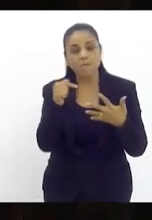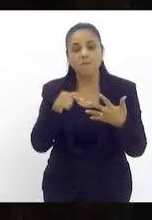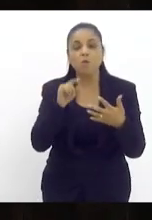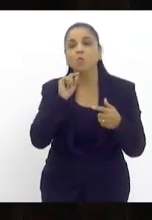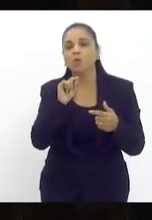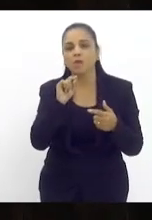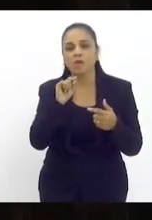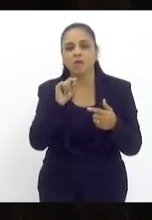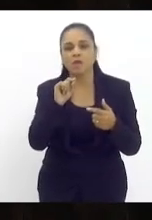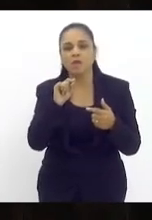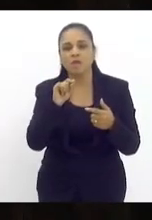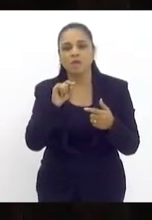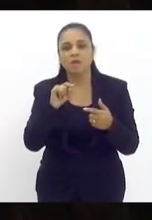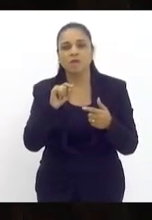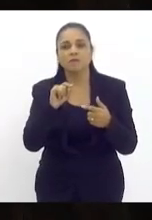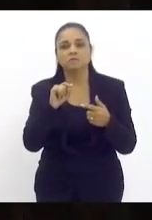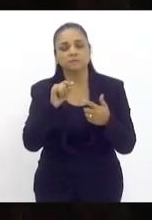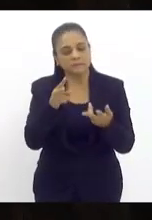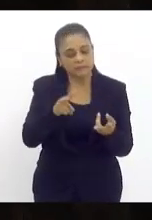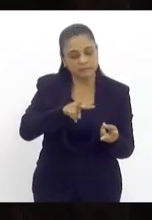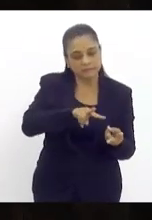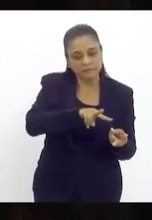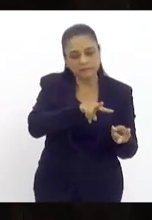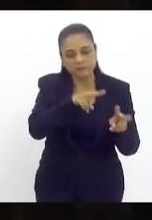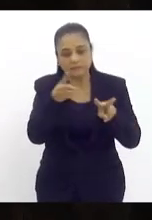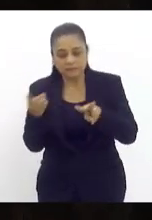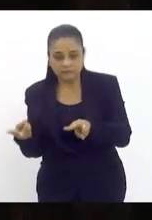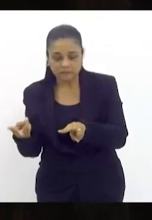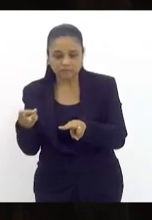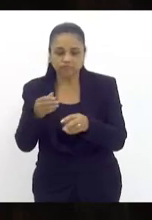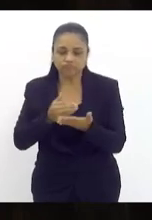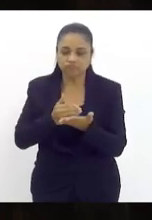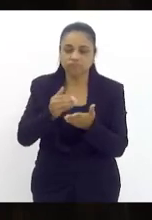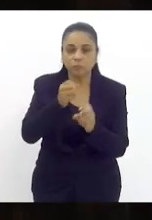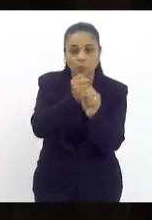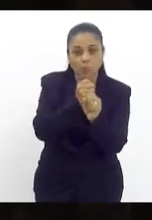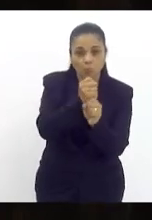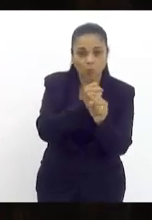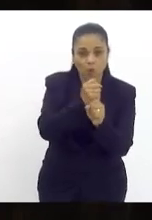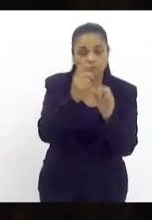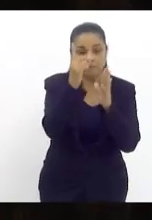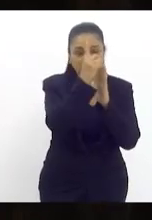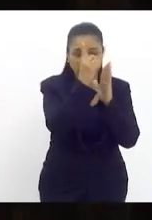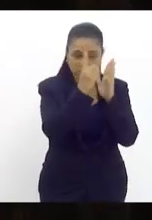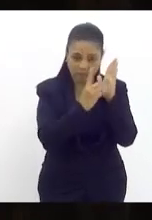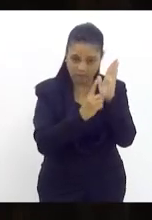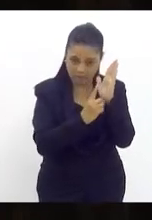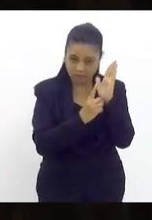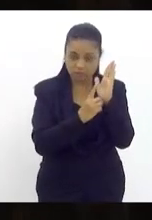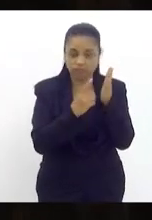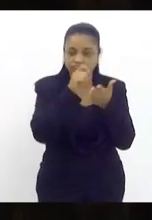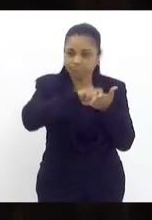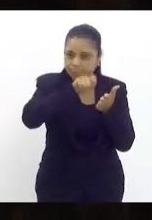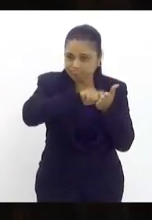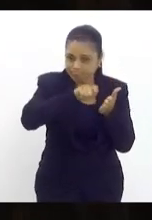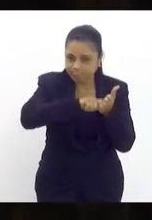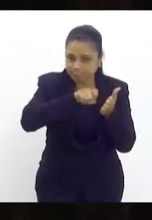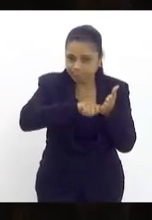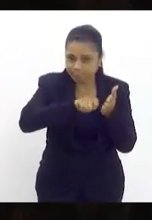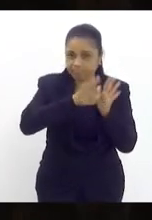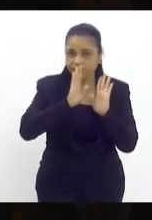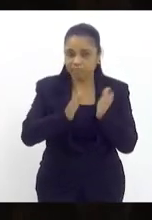benchmarking nós vimos, né, na transição, e começamos o ano com o nosso decreto já escrito, né?